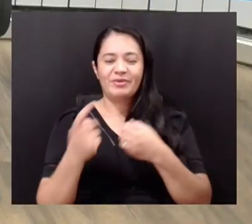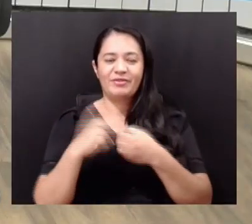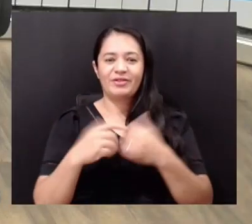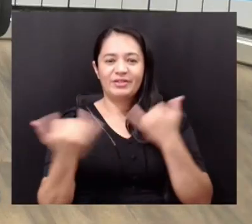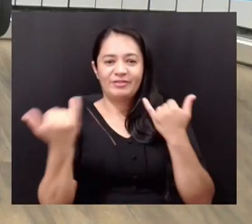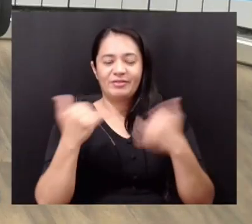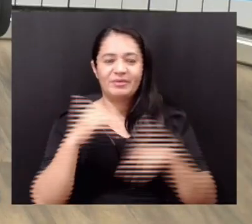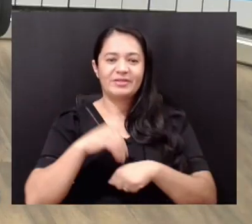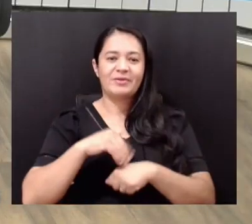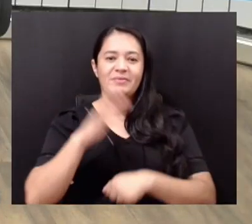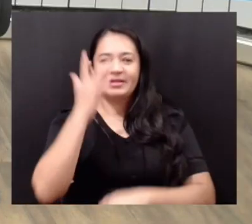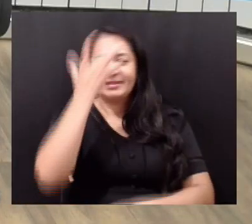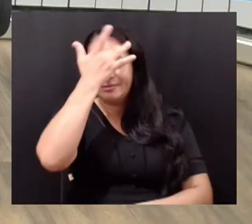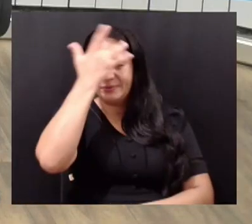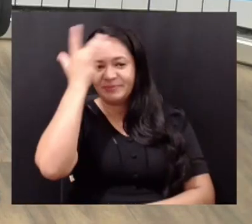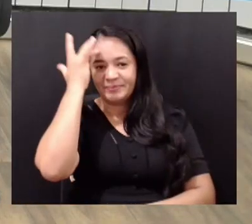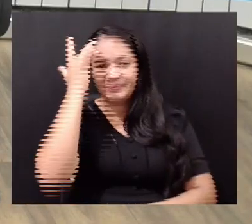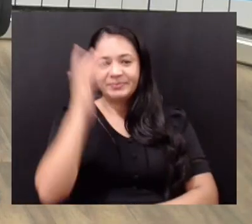mental.